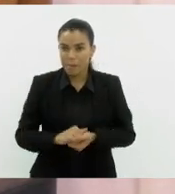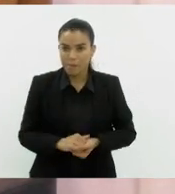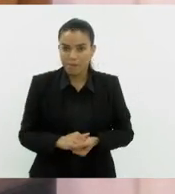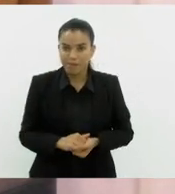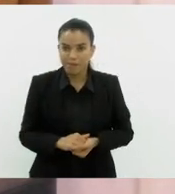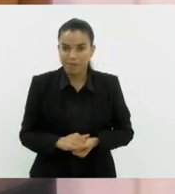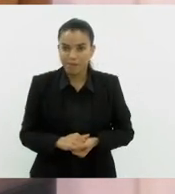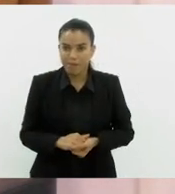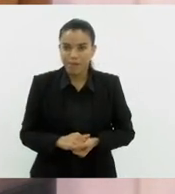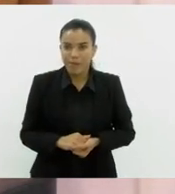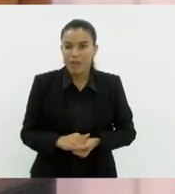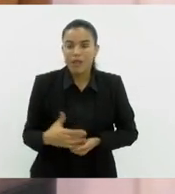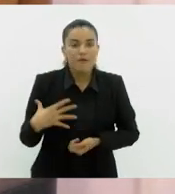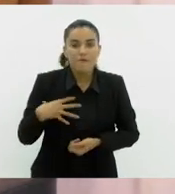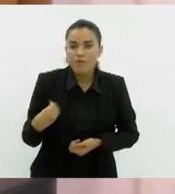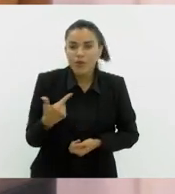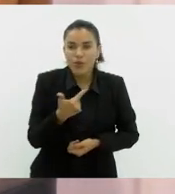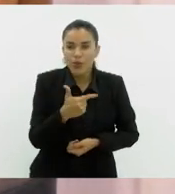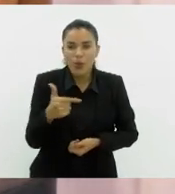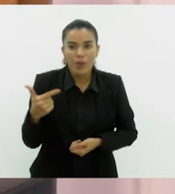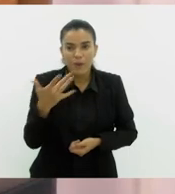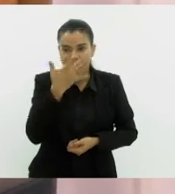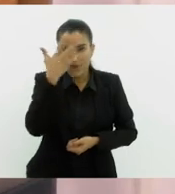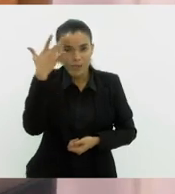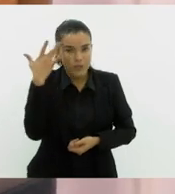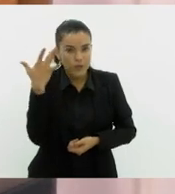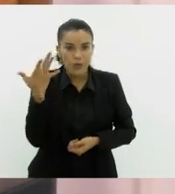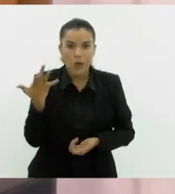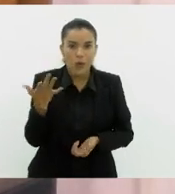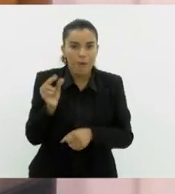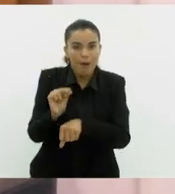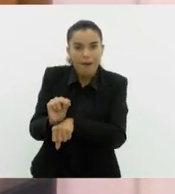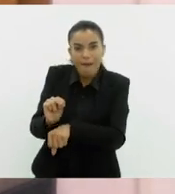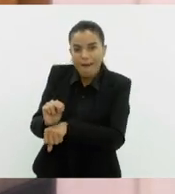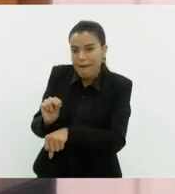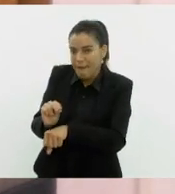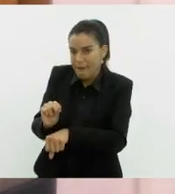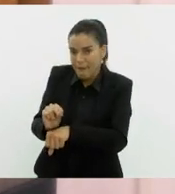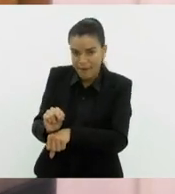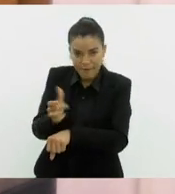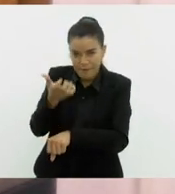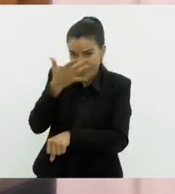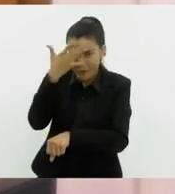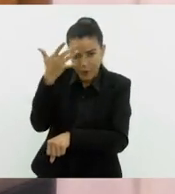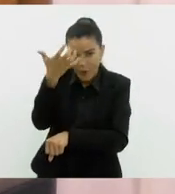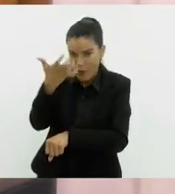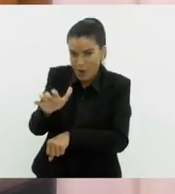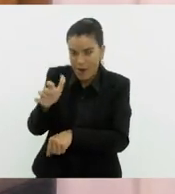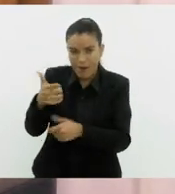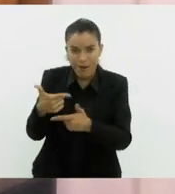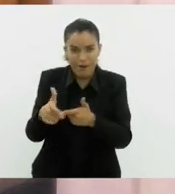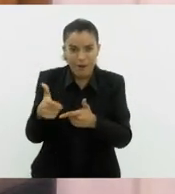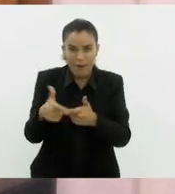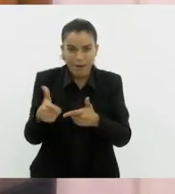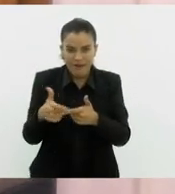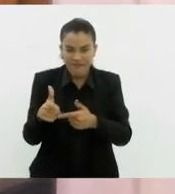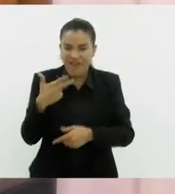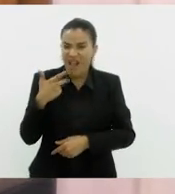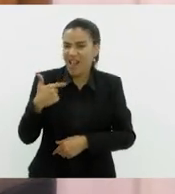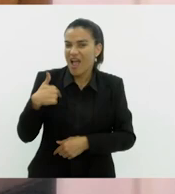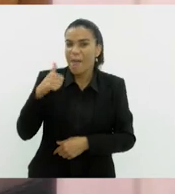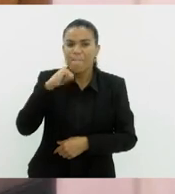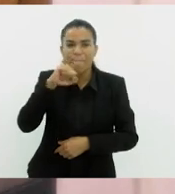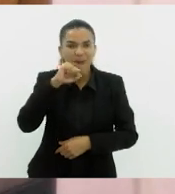Esse filho não tem com quem ficar, gente. Ninguém quer problema. Nos acham uma guerreira,